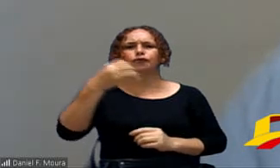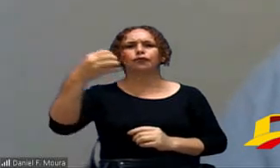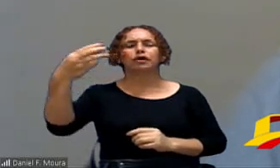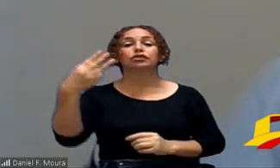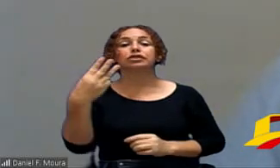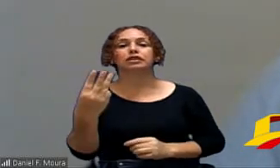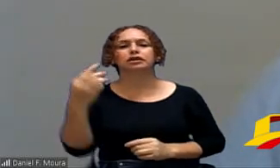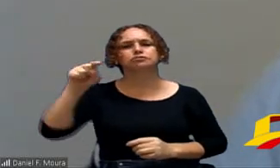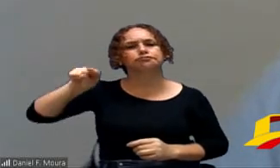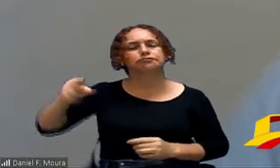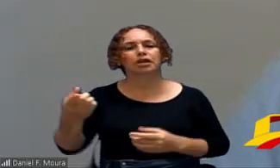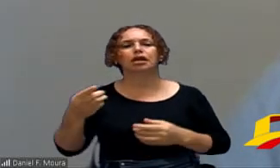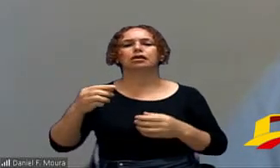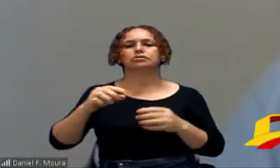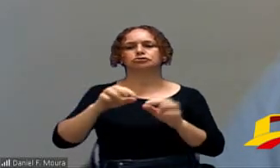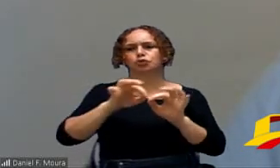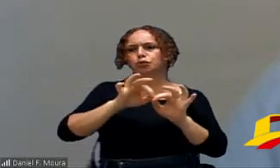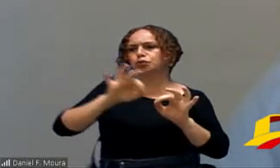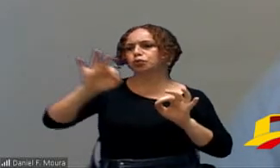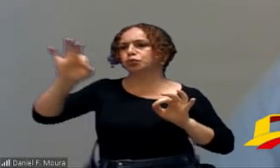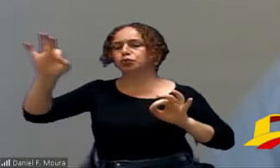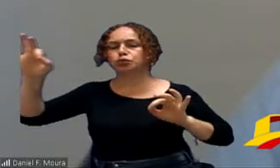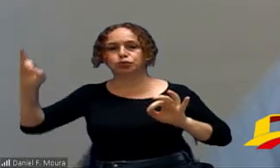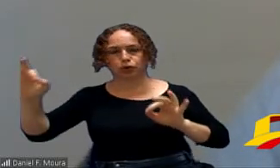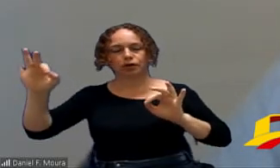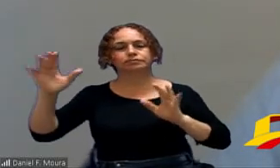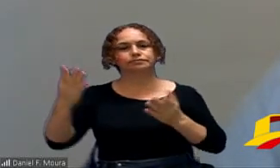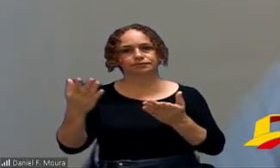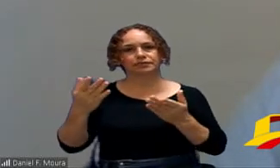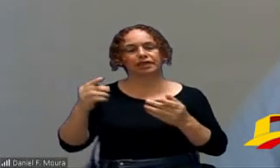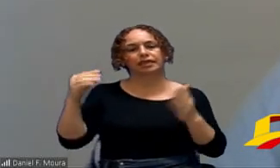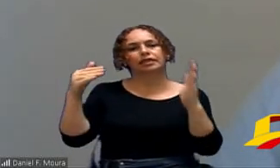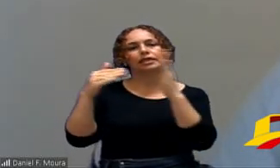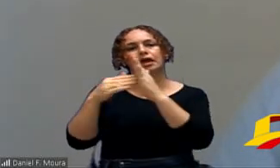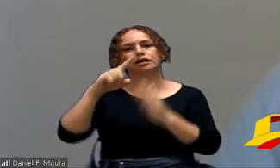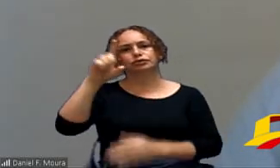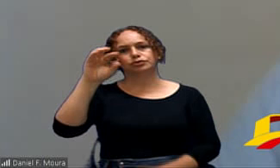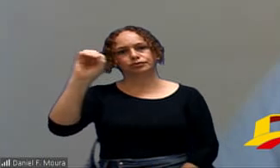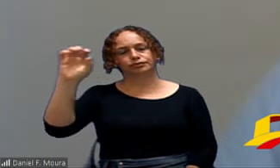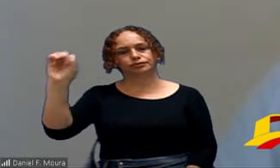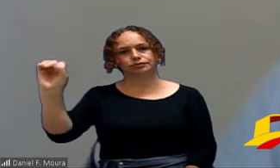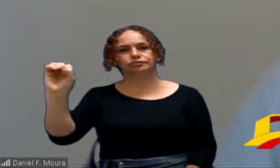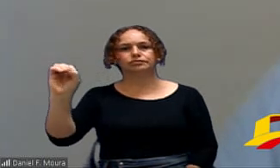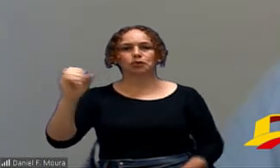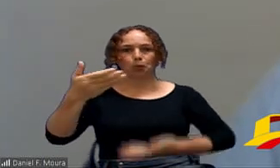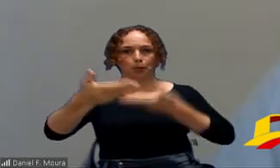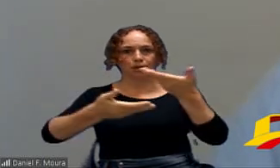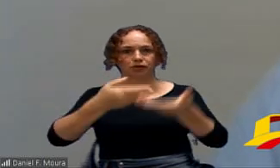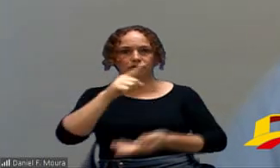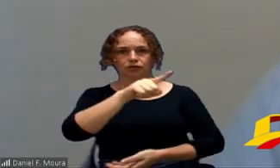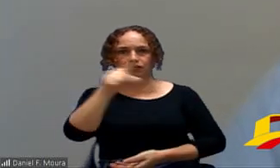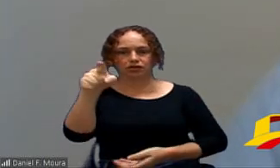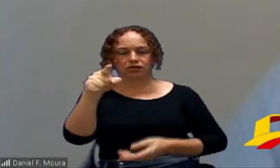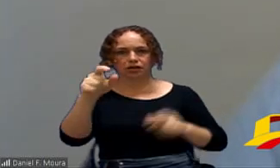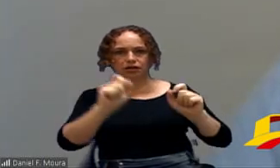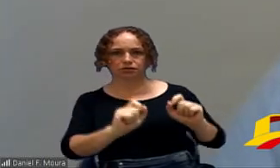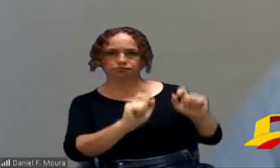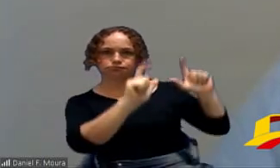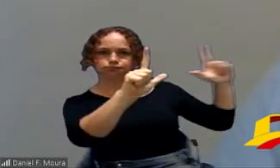junto com a equipe técnica, inclusive, do próprio zoológico, né? Vou tentar compartilhar minha tela, e eu não sei se eu vou conseguir.